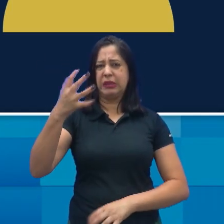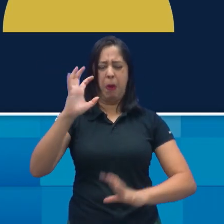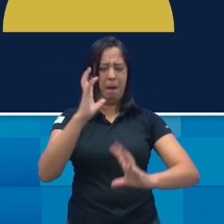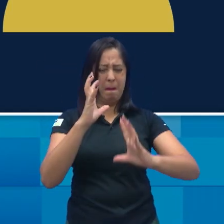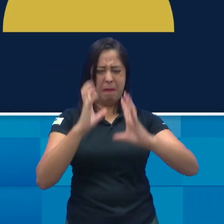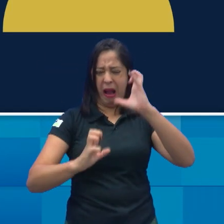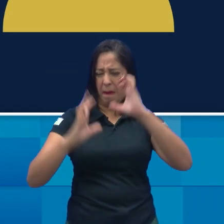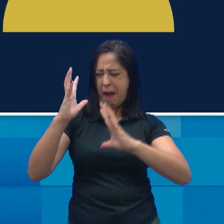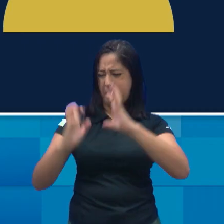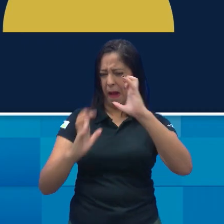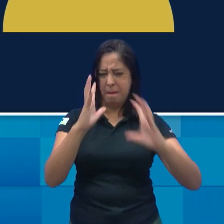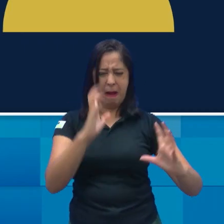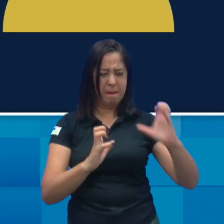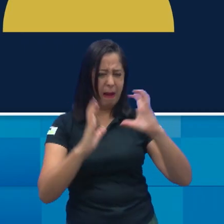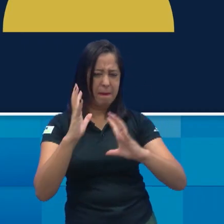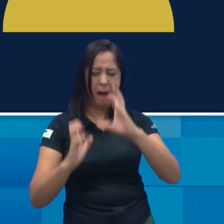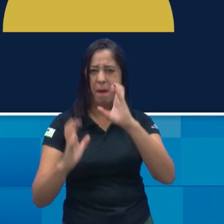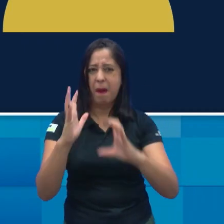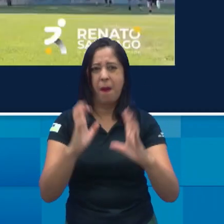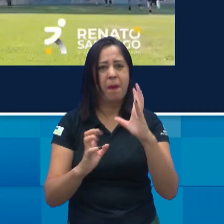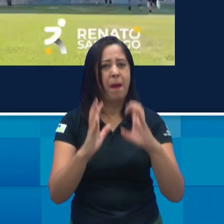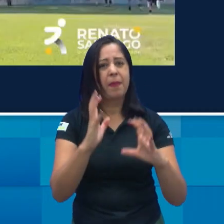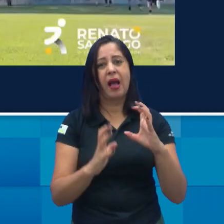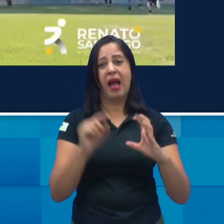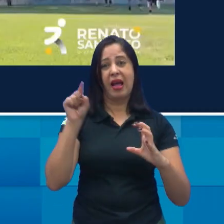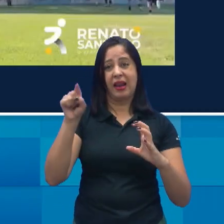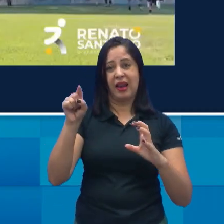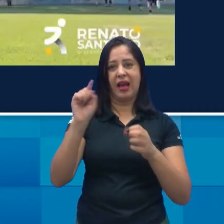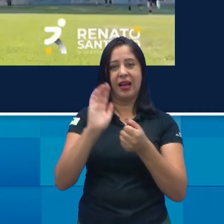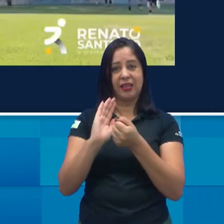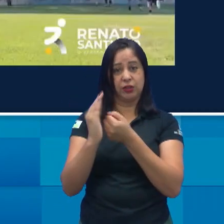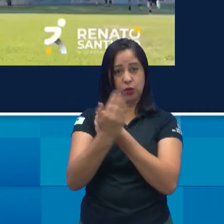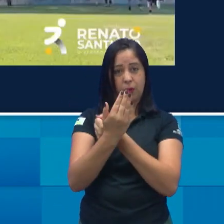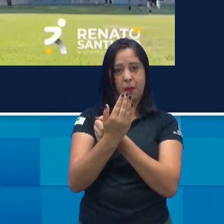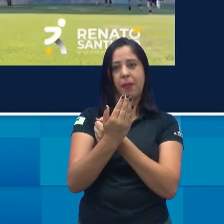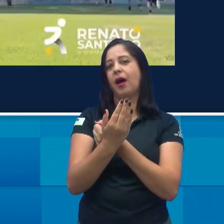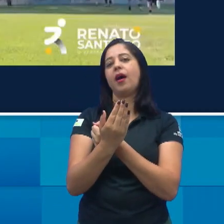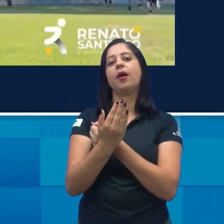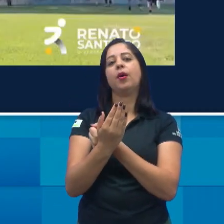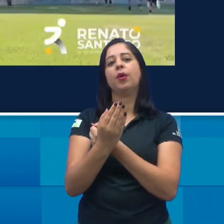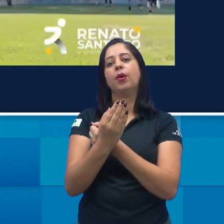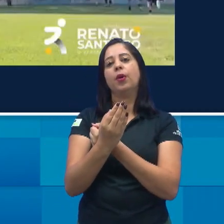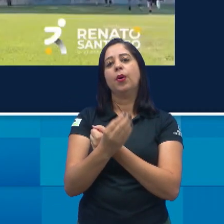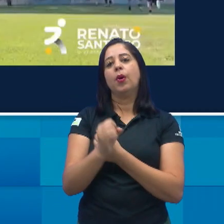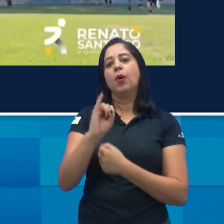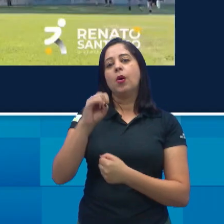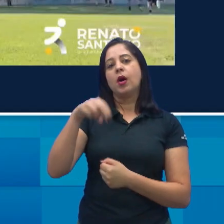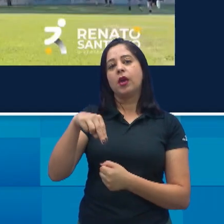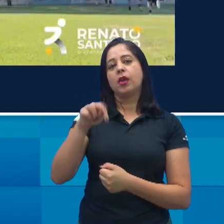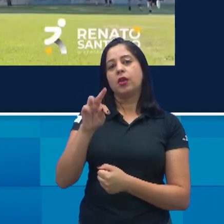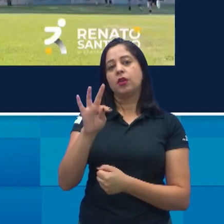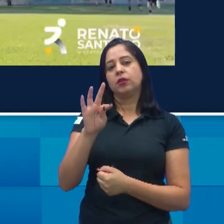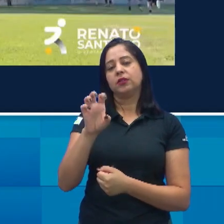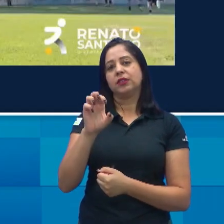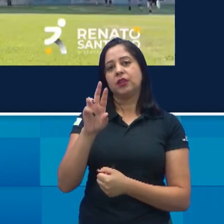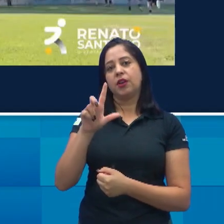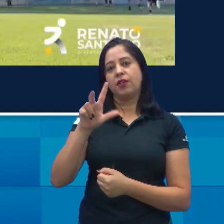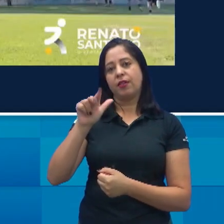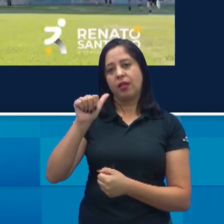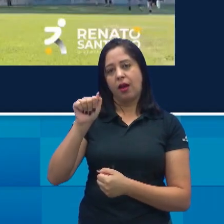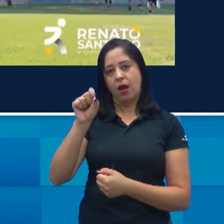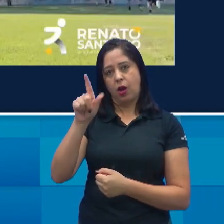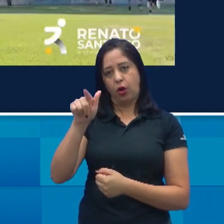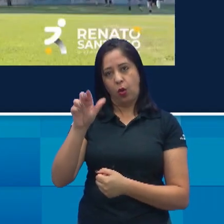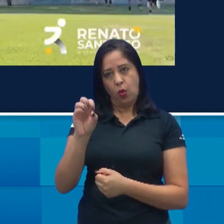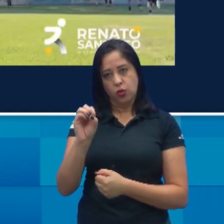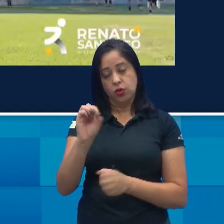nossa cidade, mais especificamente ali no Intervale. Gostaria que vocês acompanhassem